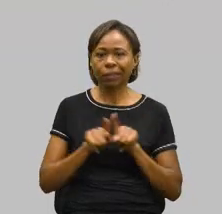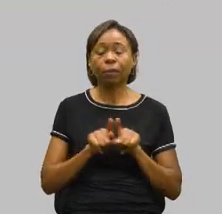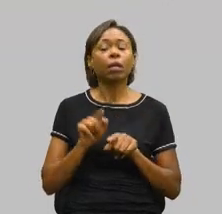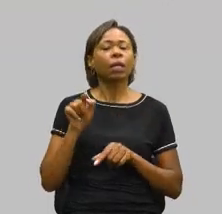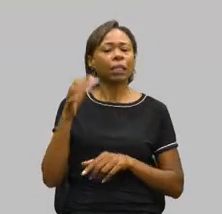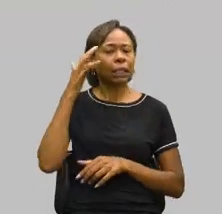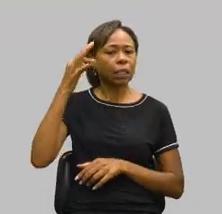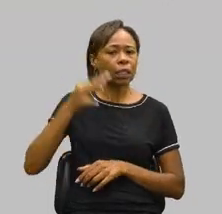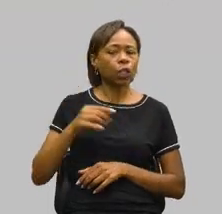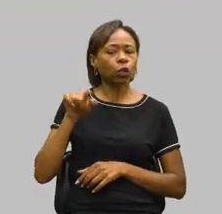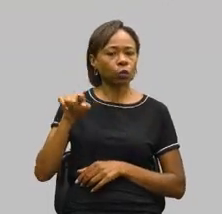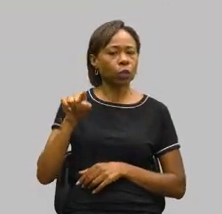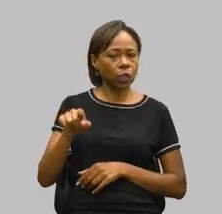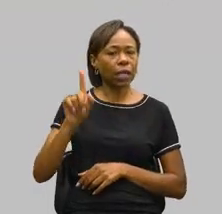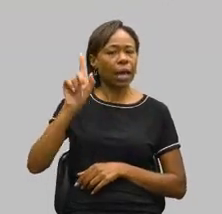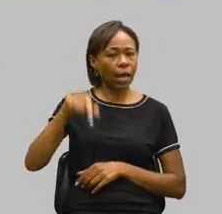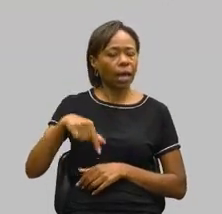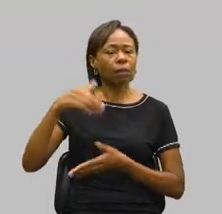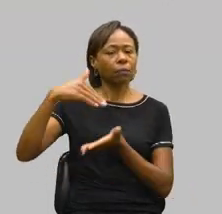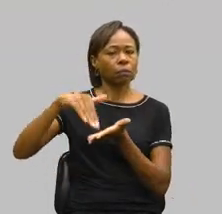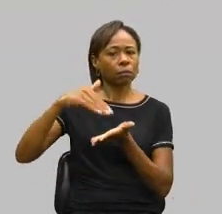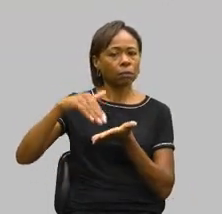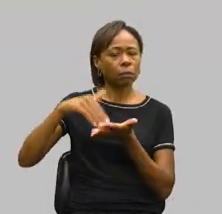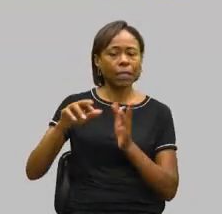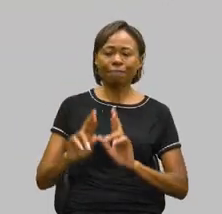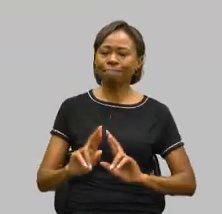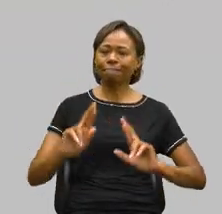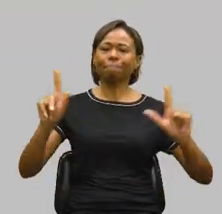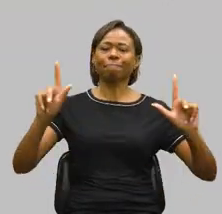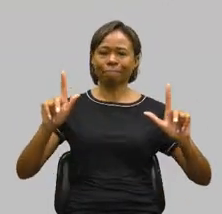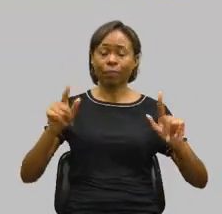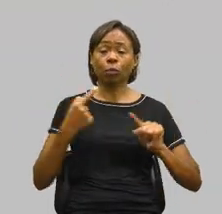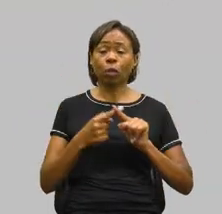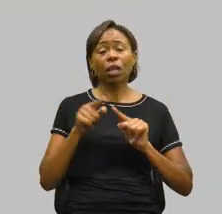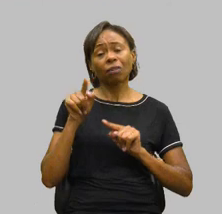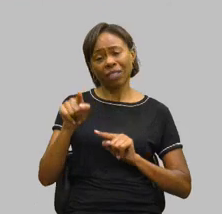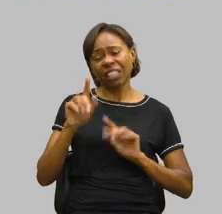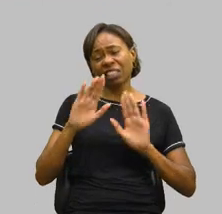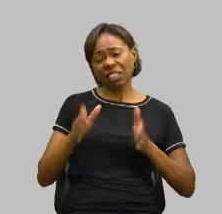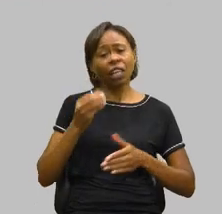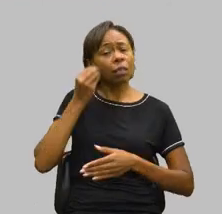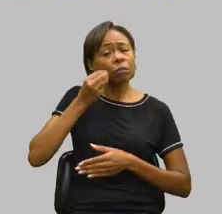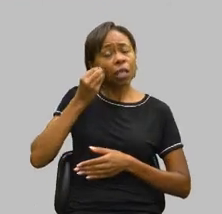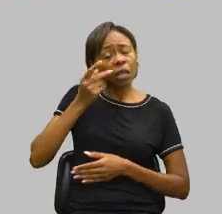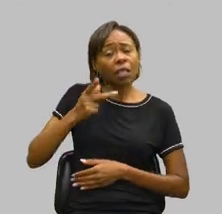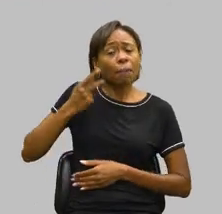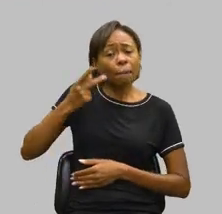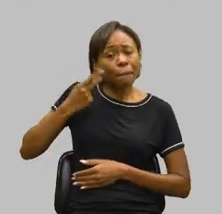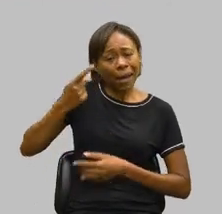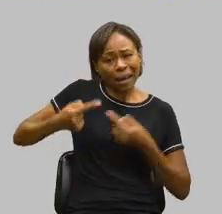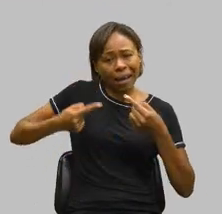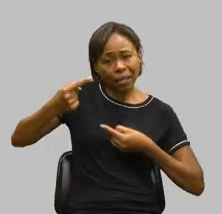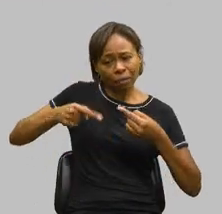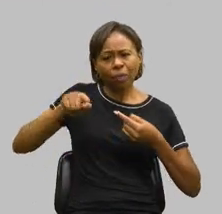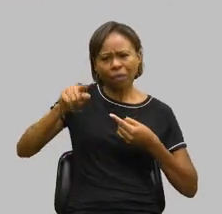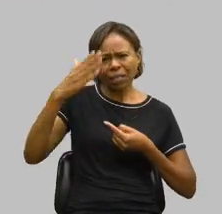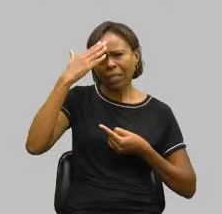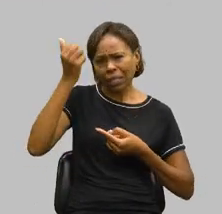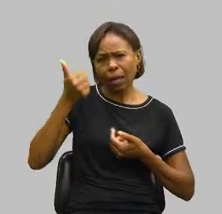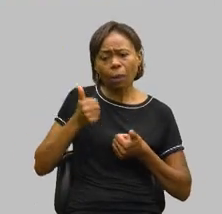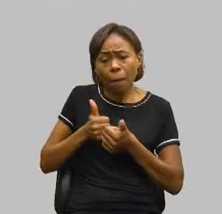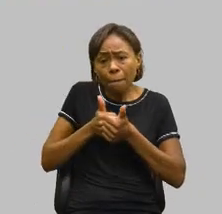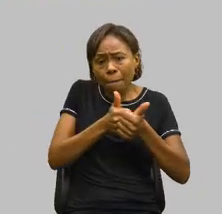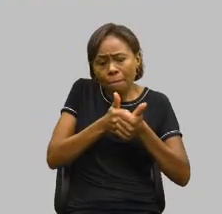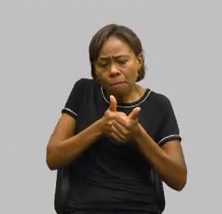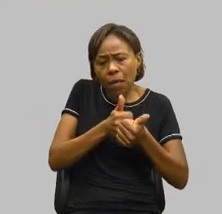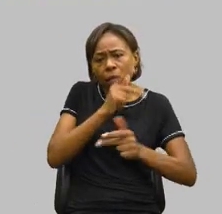secretária diferenciada Porque como parlamentar você já sabe que é muito importante a gente estar próximo das pessoas e a